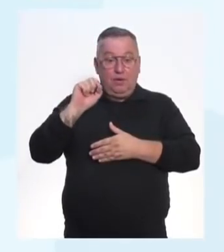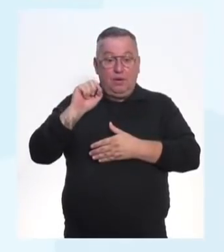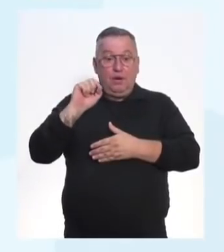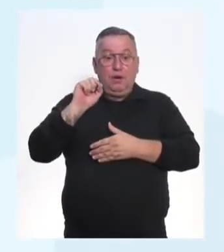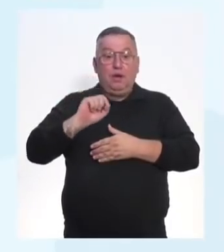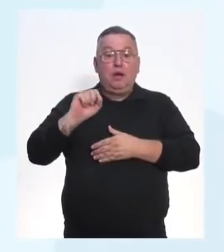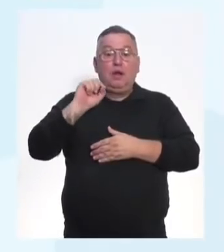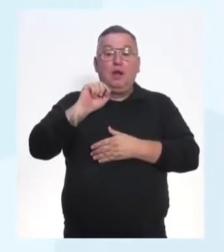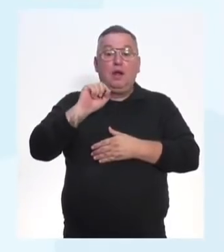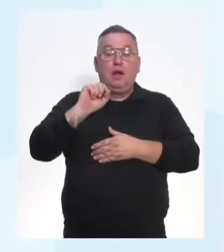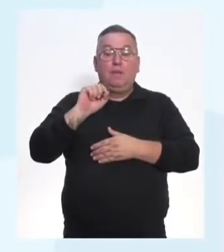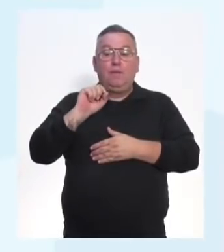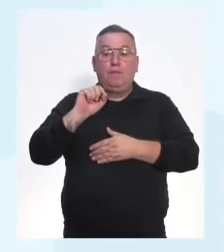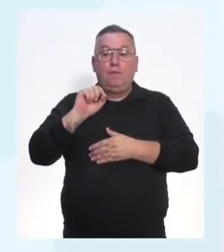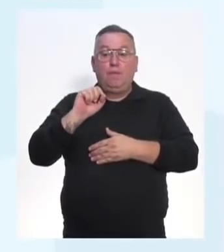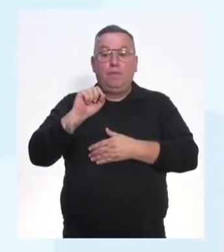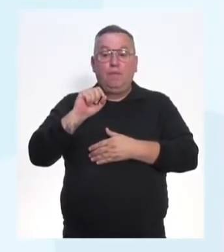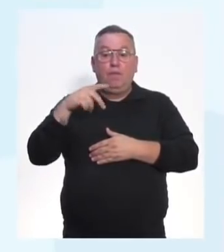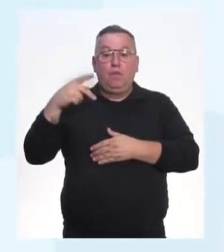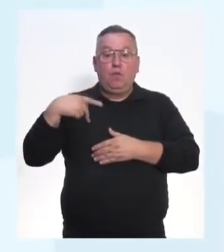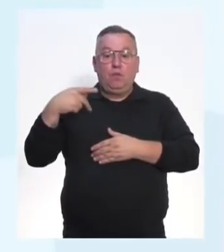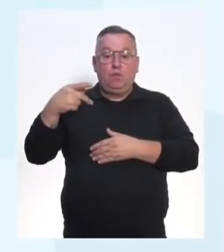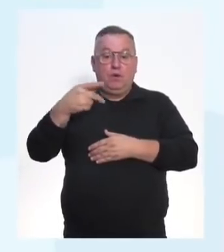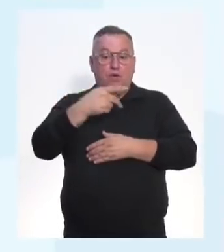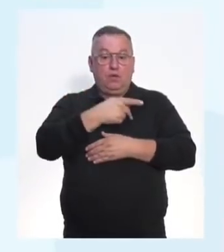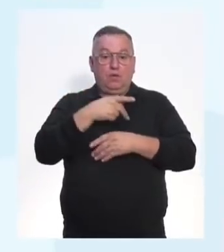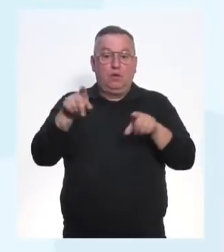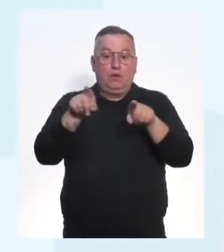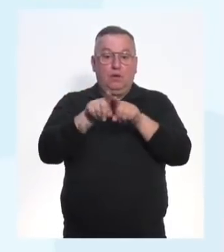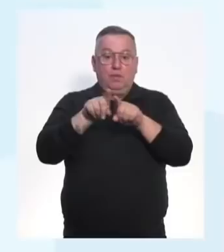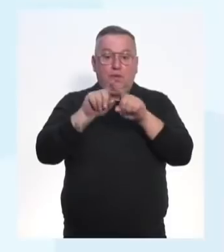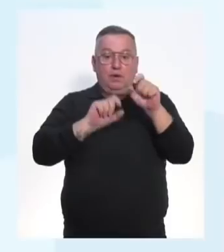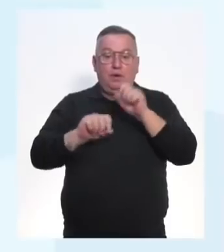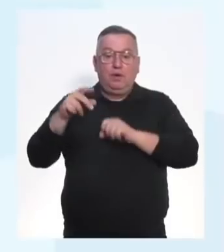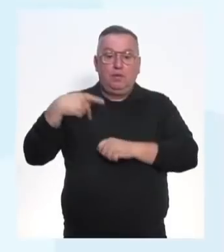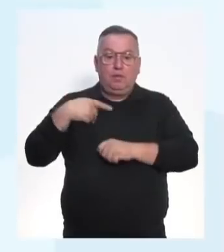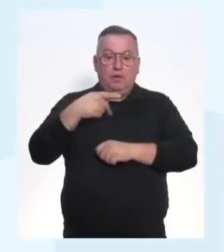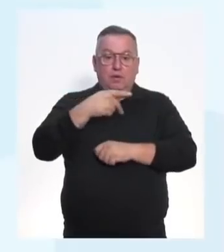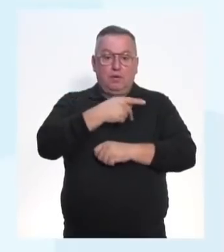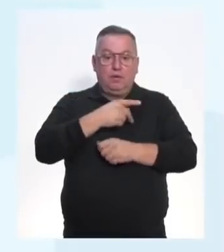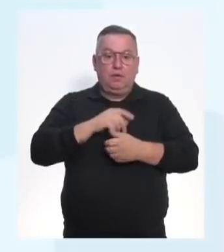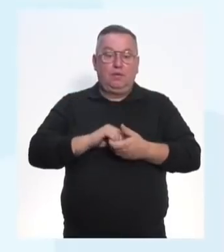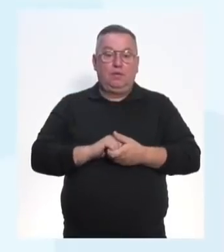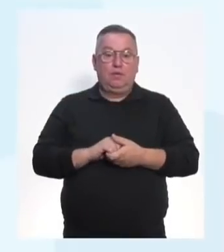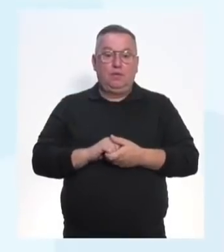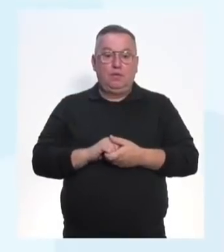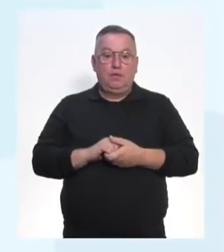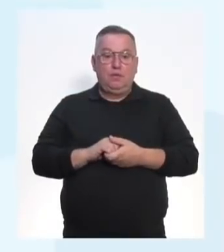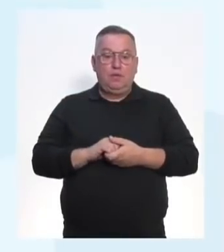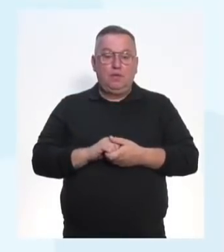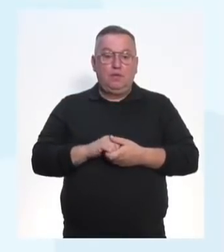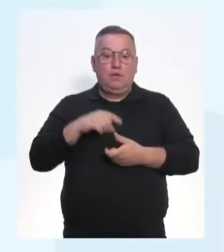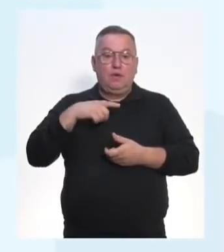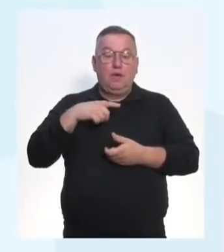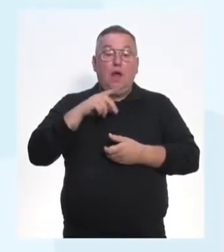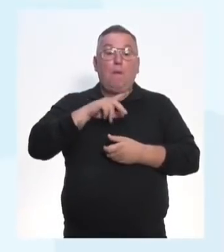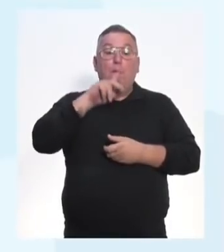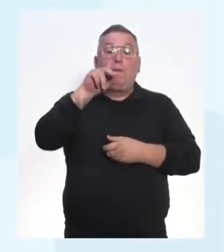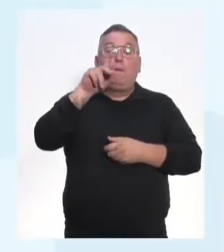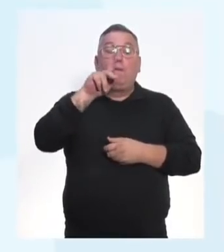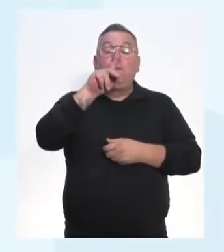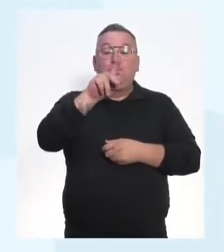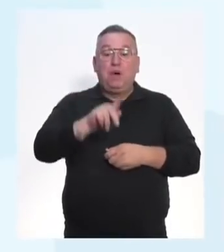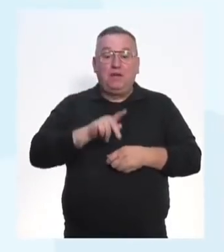era a questão do pastor, né? E então, o rebanho pastor de e as ovelhas, pedras, né? Então, o pastor de ovelhas, né, ele